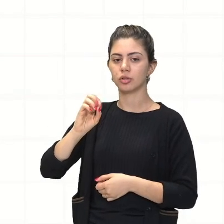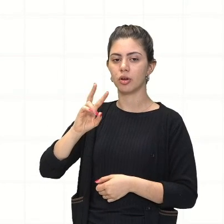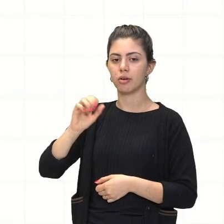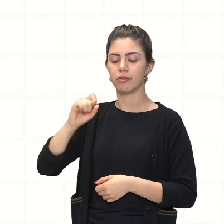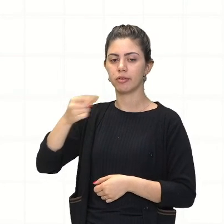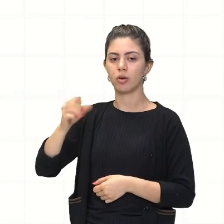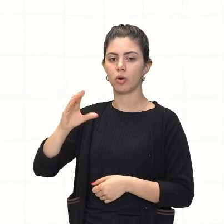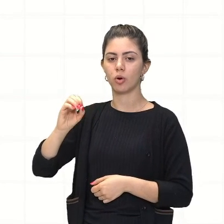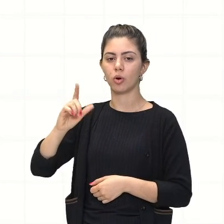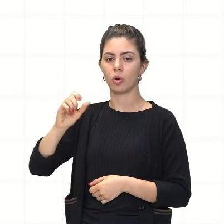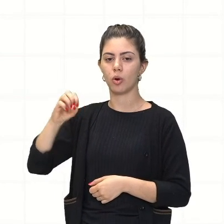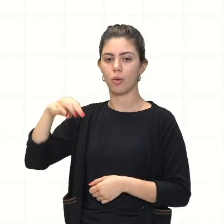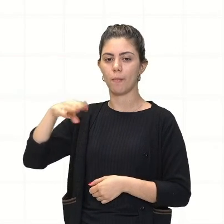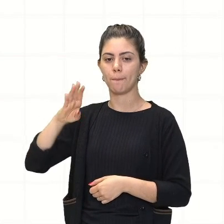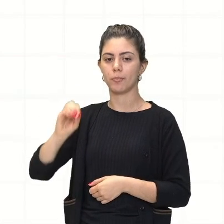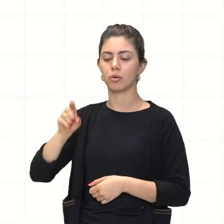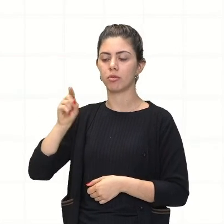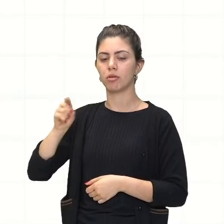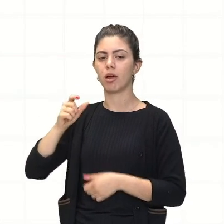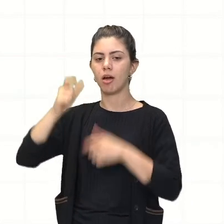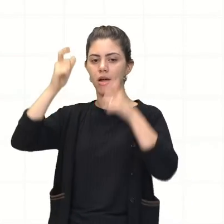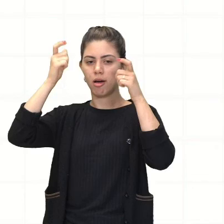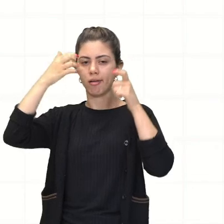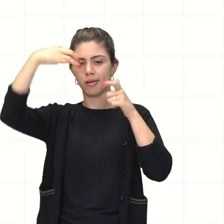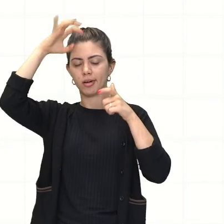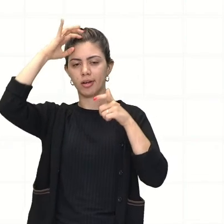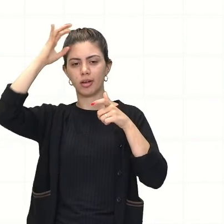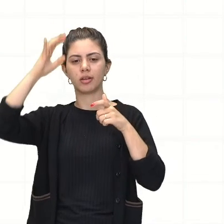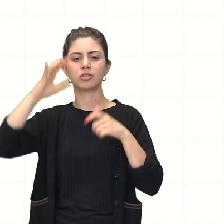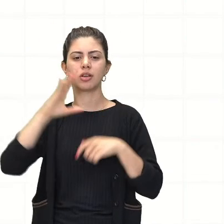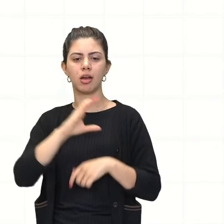reis católicos e chegou às Américas em